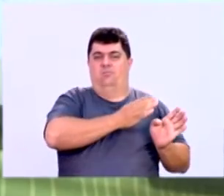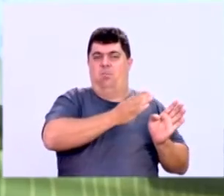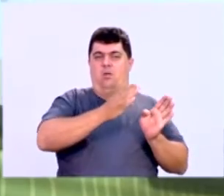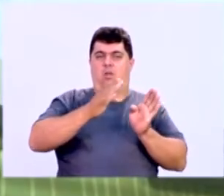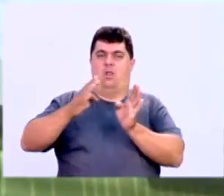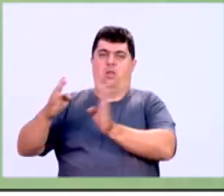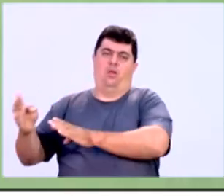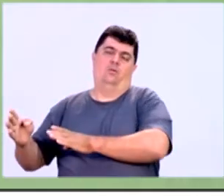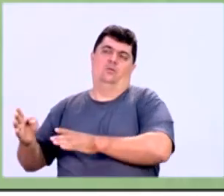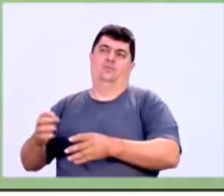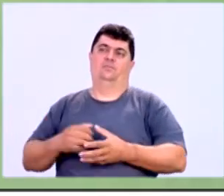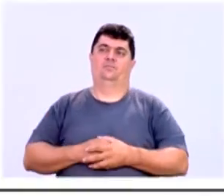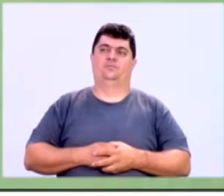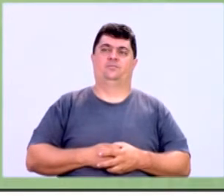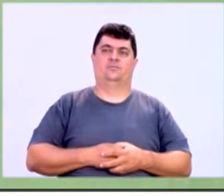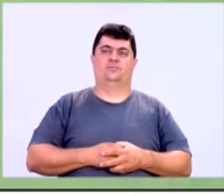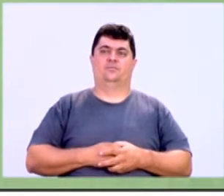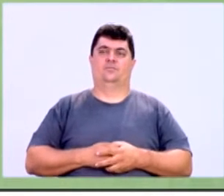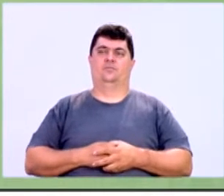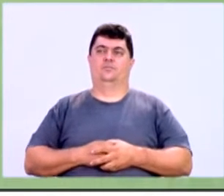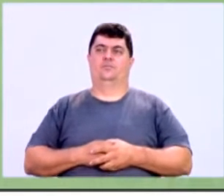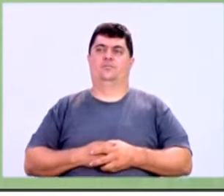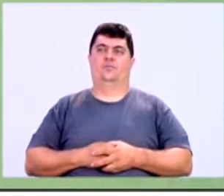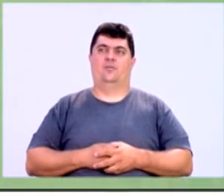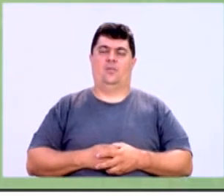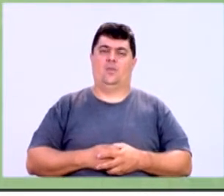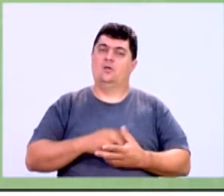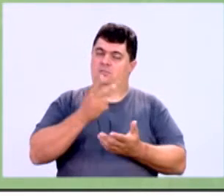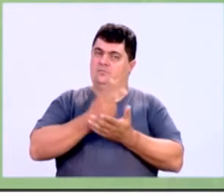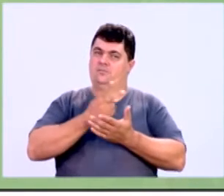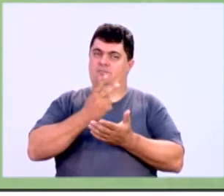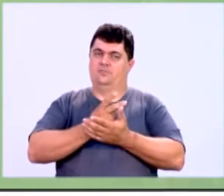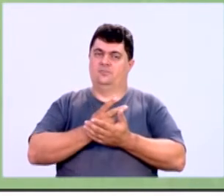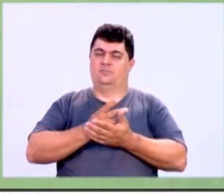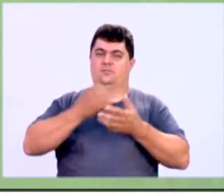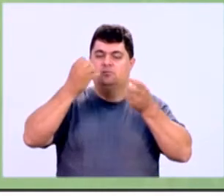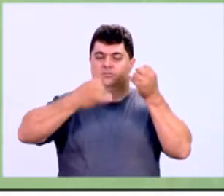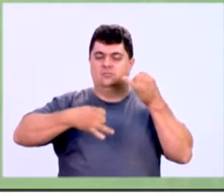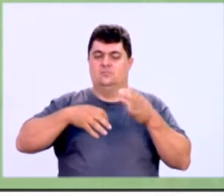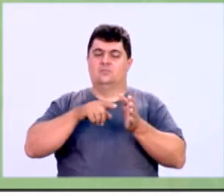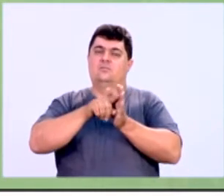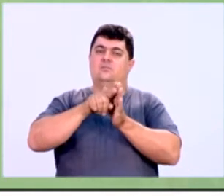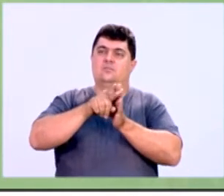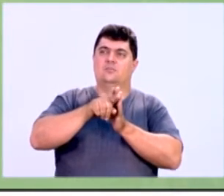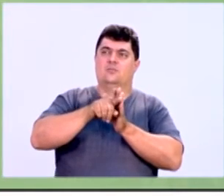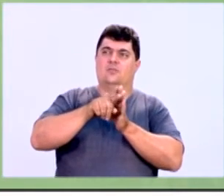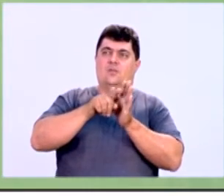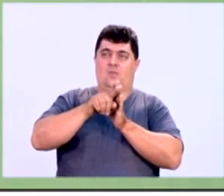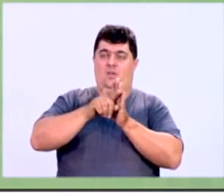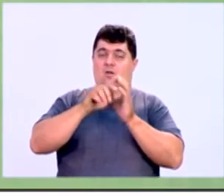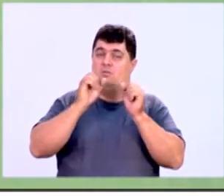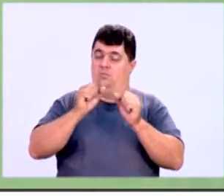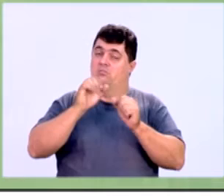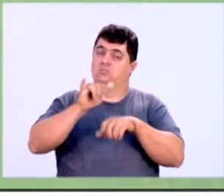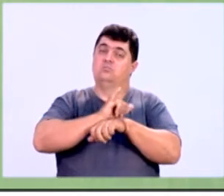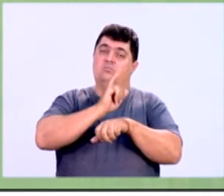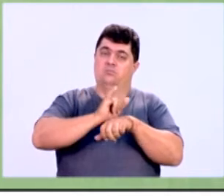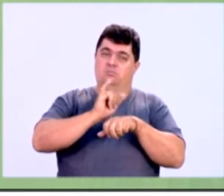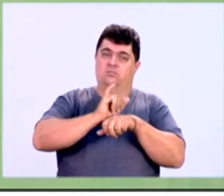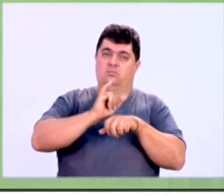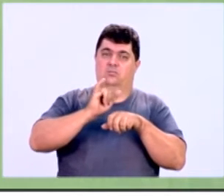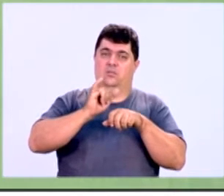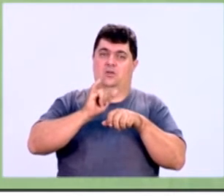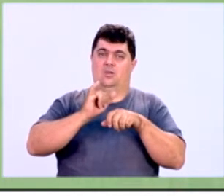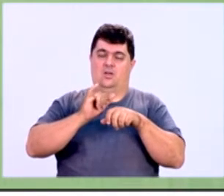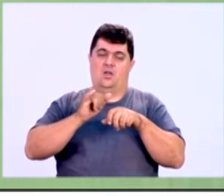cotidiano. Continuando aqui a nossa conversa sobre a pesquisa, então a pesquisa pode ser uma estratégia para combater a